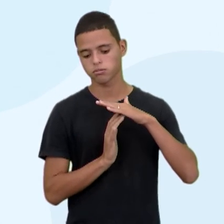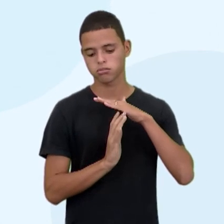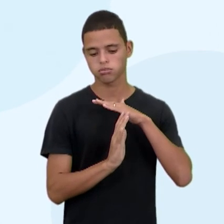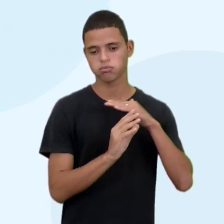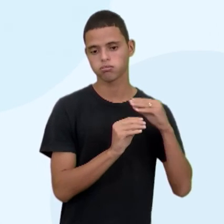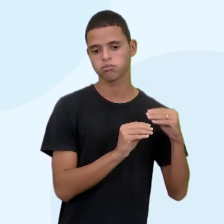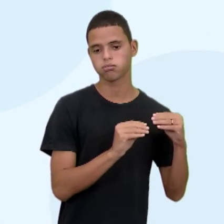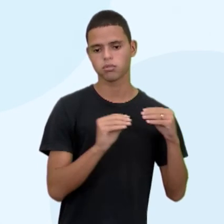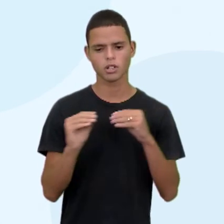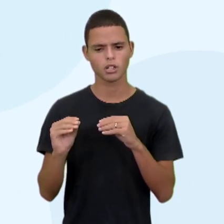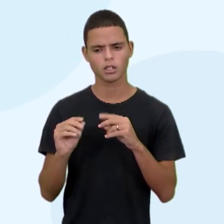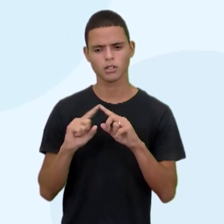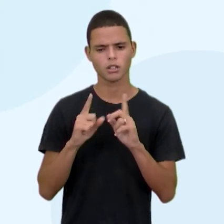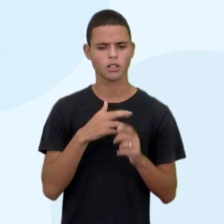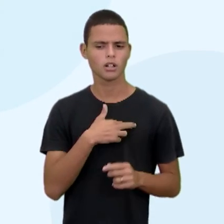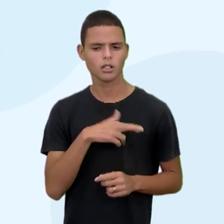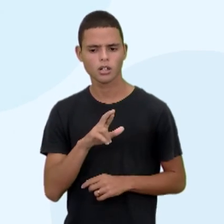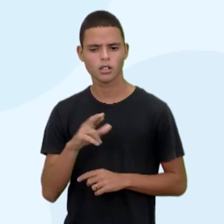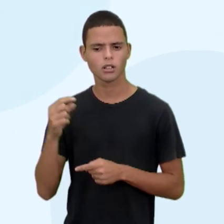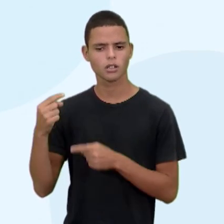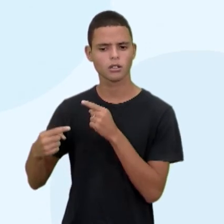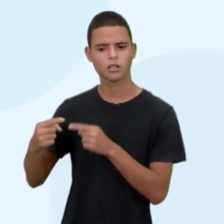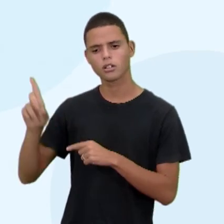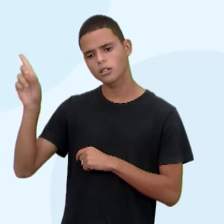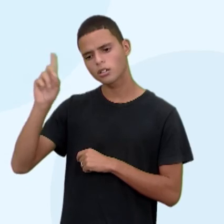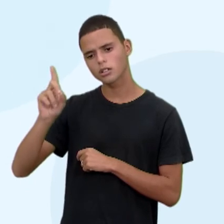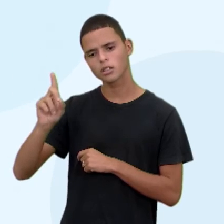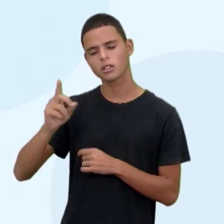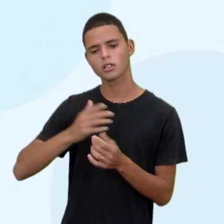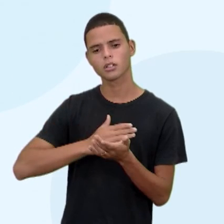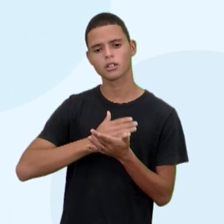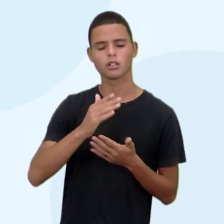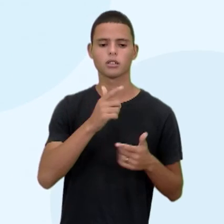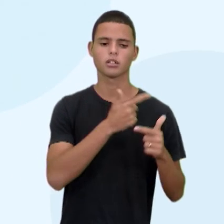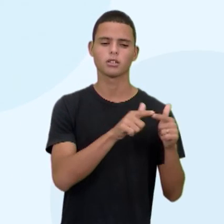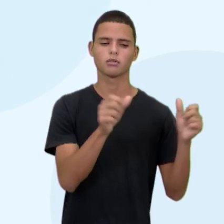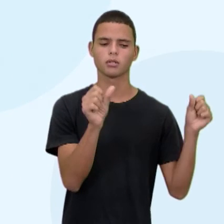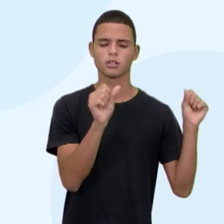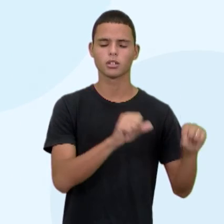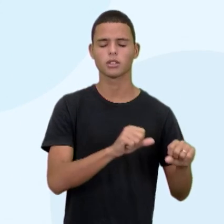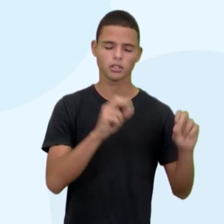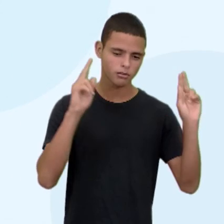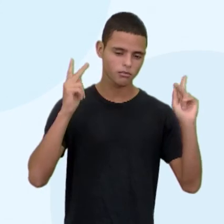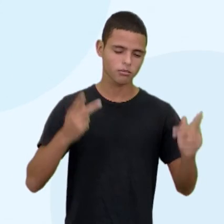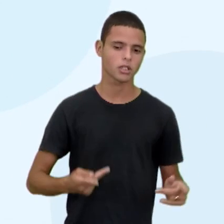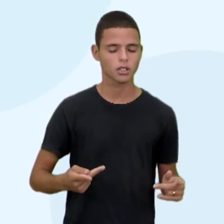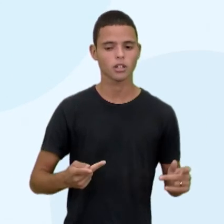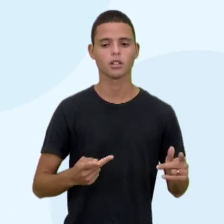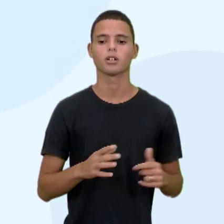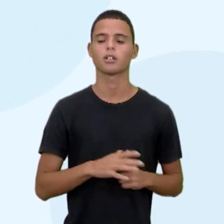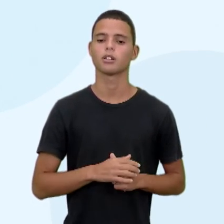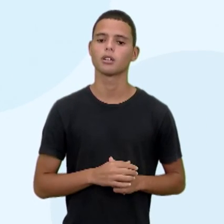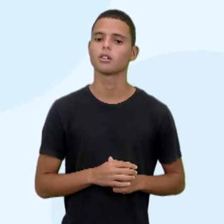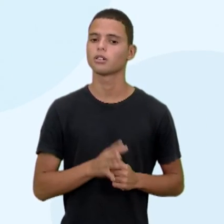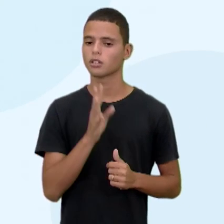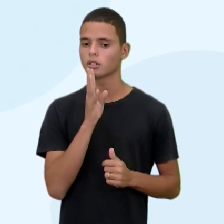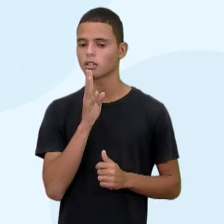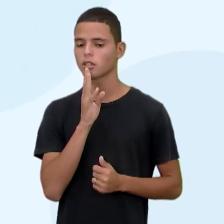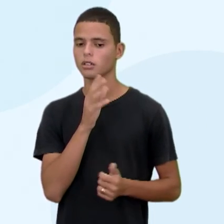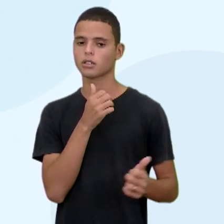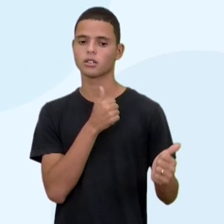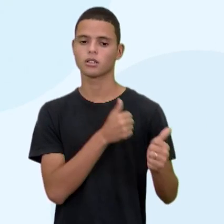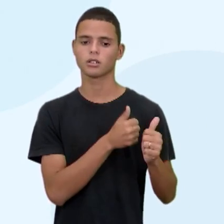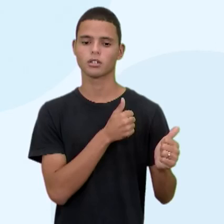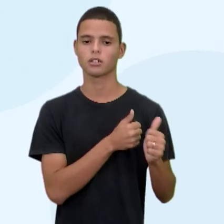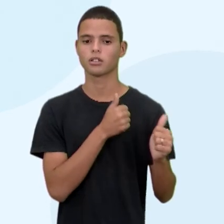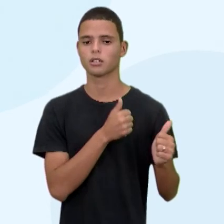é questão religiosa ou política. Passa a ser crise humanitária. Inclusive, eu conheci de perto